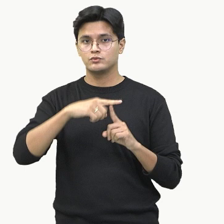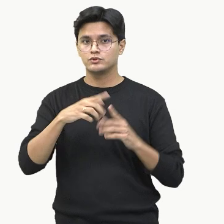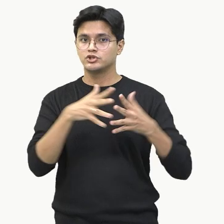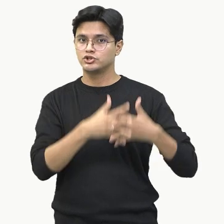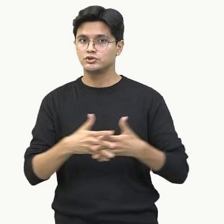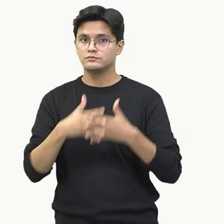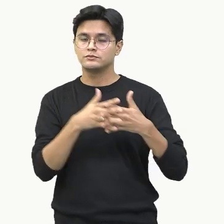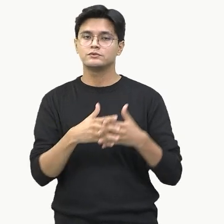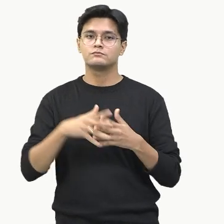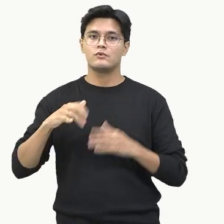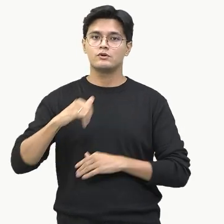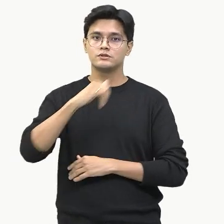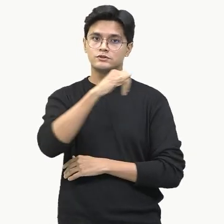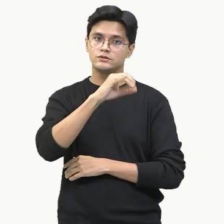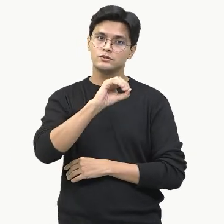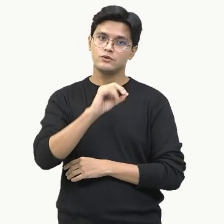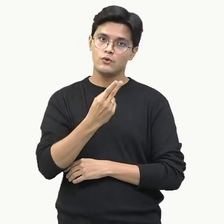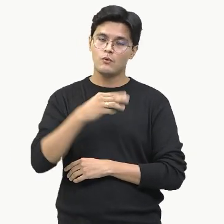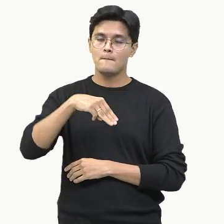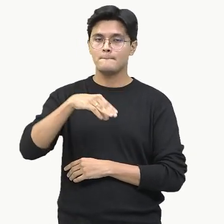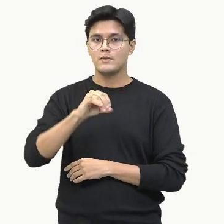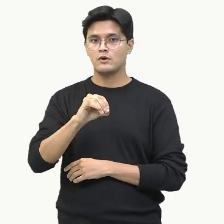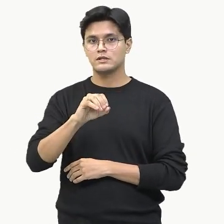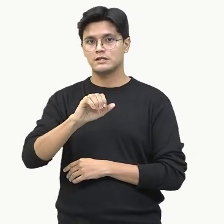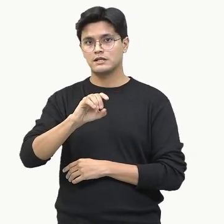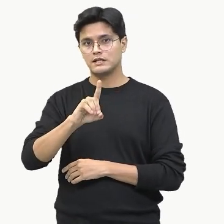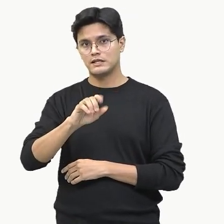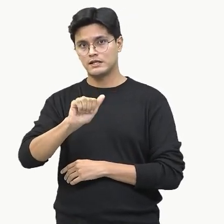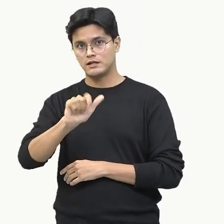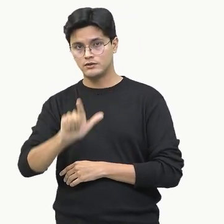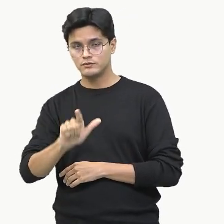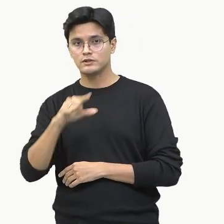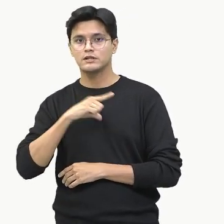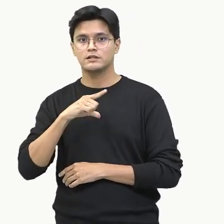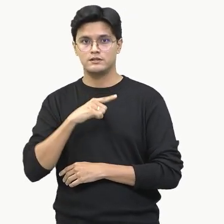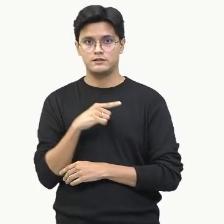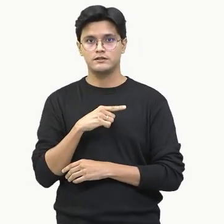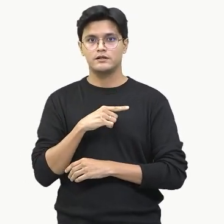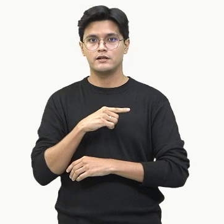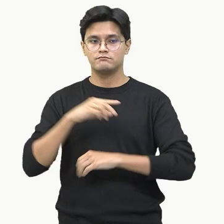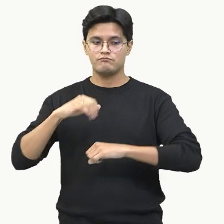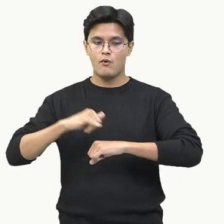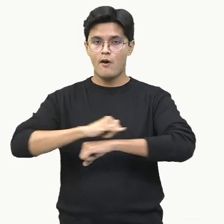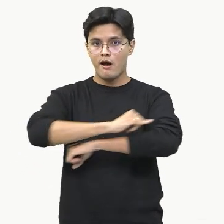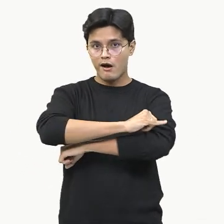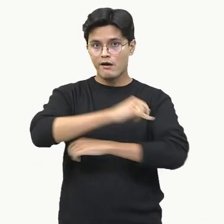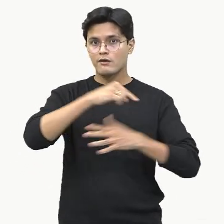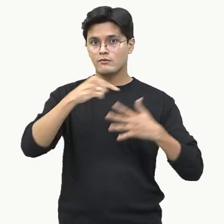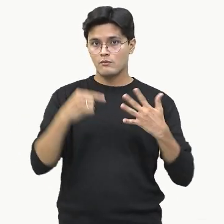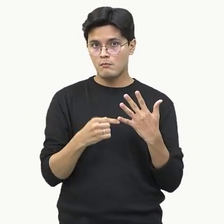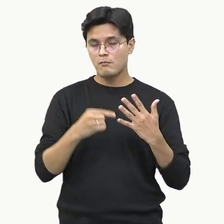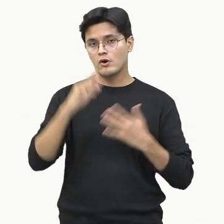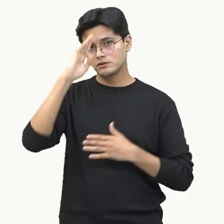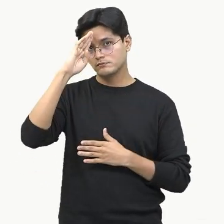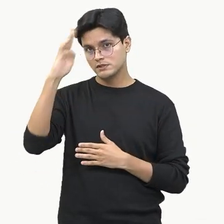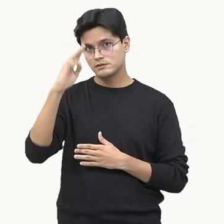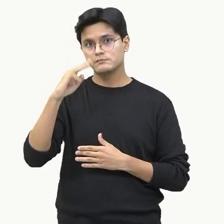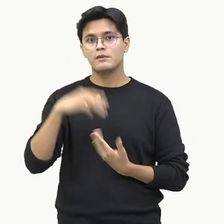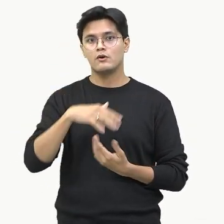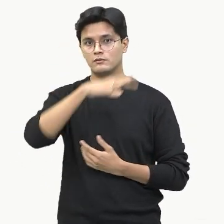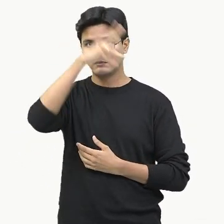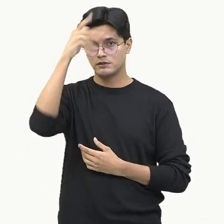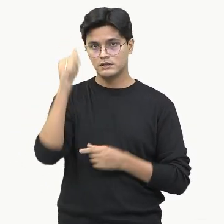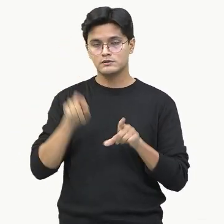esse modal nós temos Eh esses aeroportos em destaque Manaus e em São